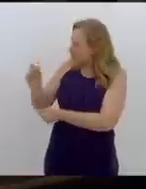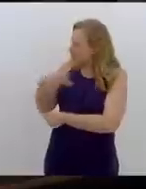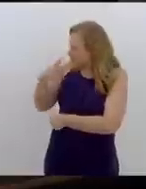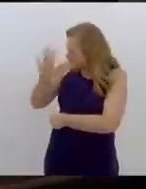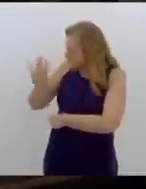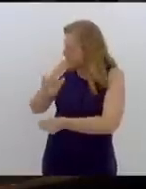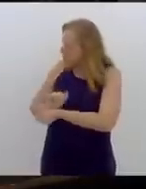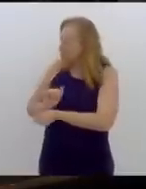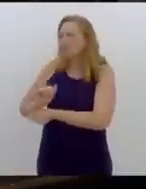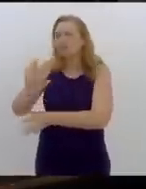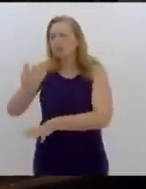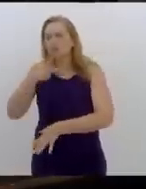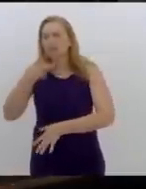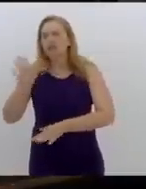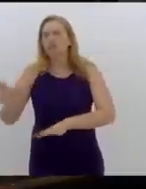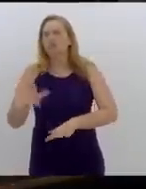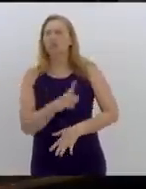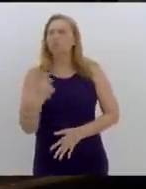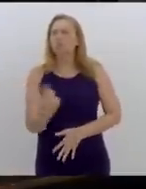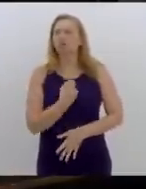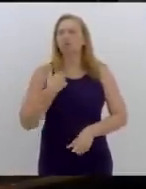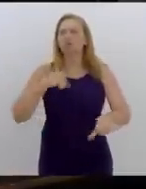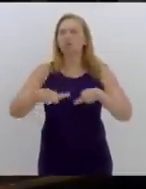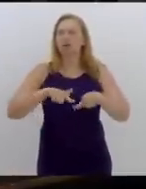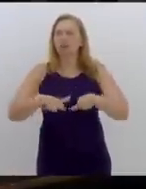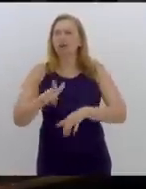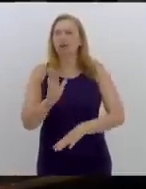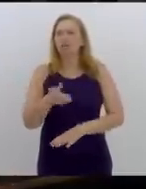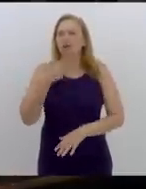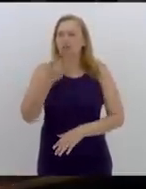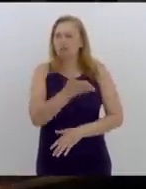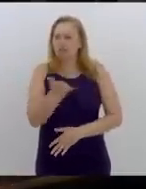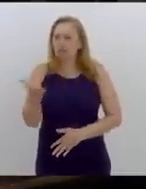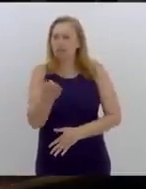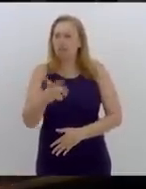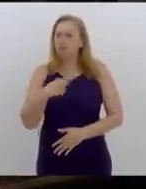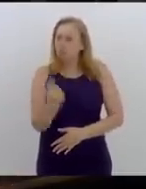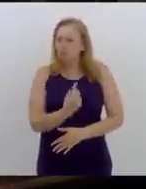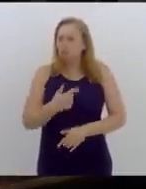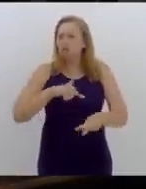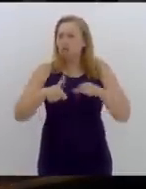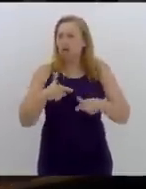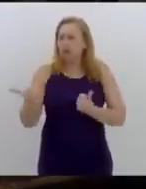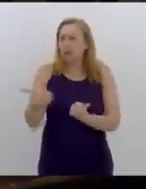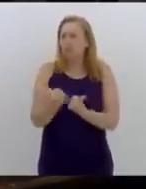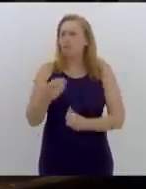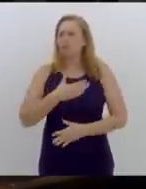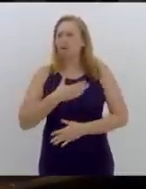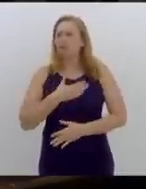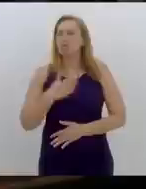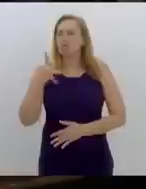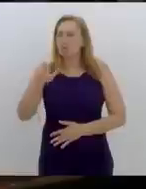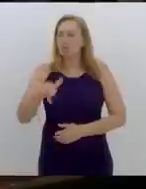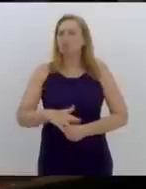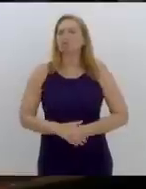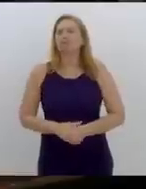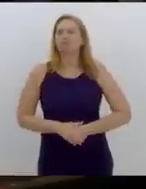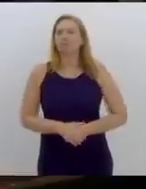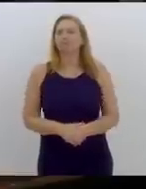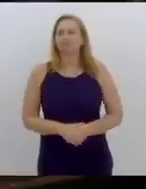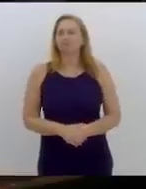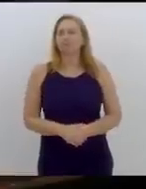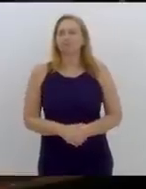o nosso mandato já tá como como eu falei para você é nosso mandato pode contar comigo irmão pode contar a todos vocês